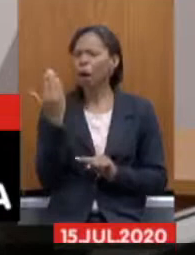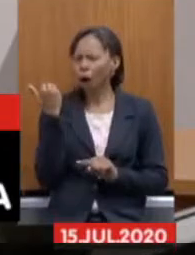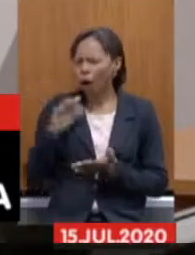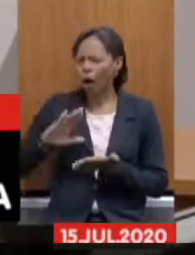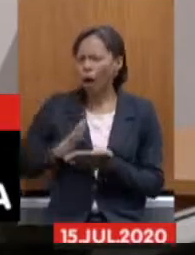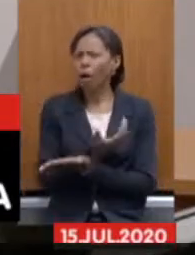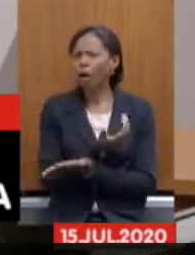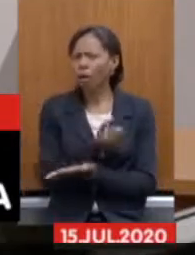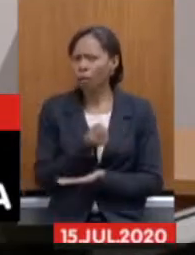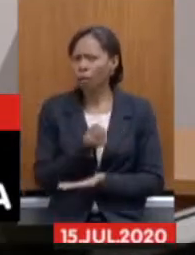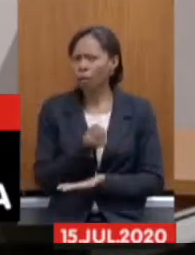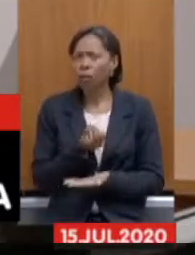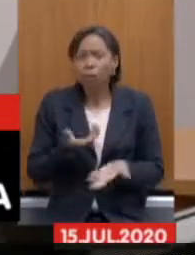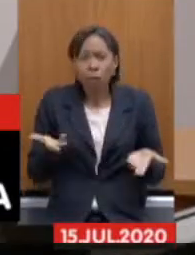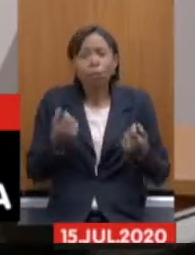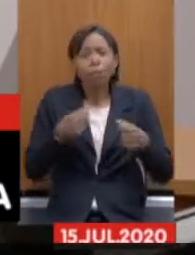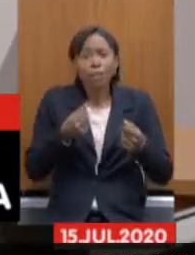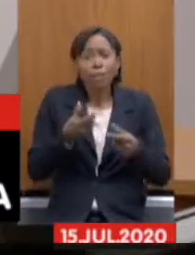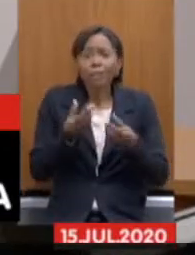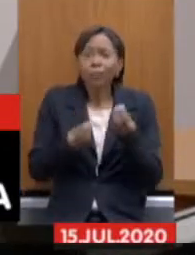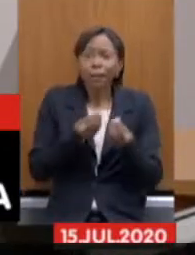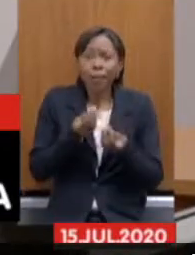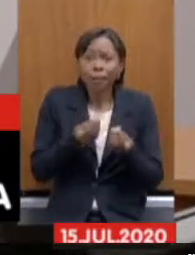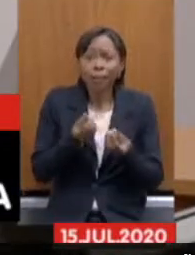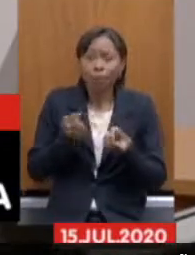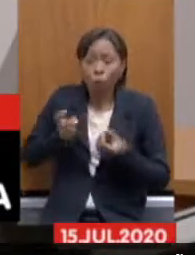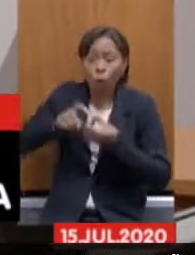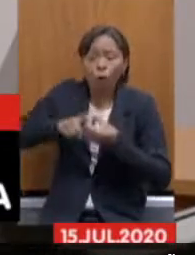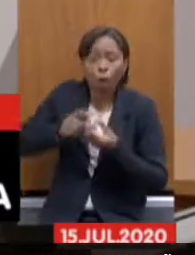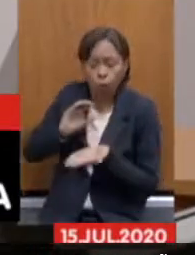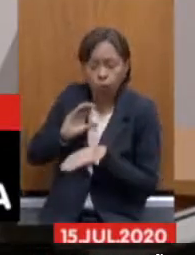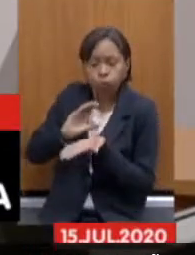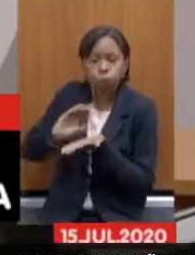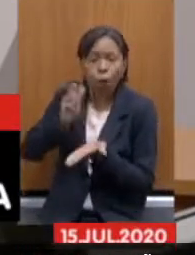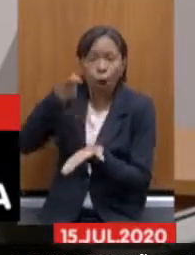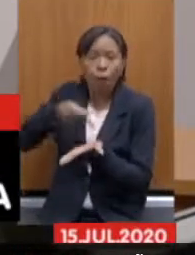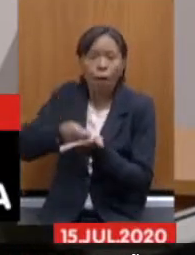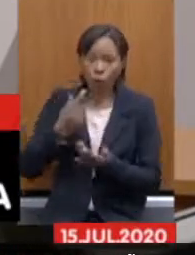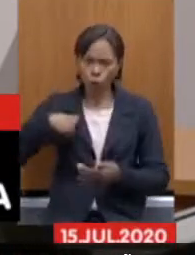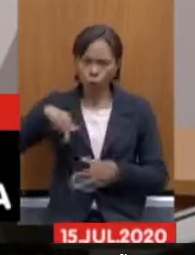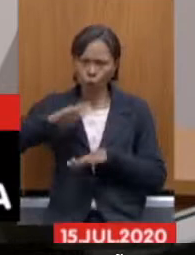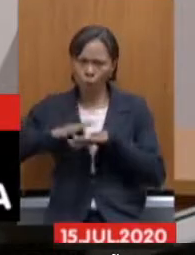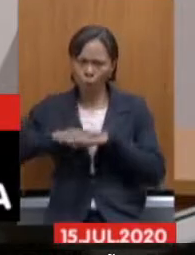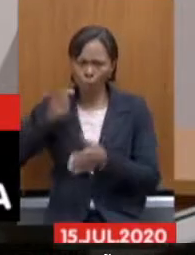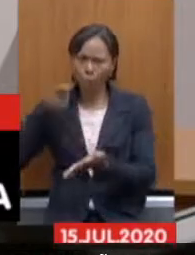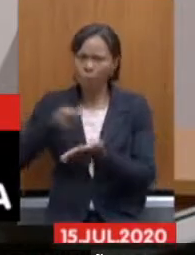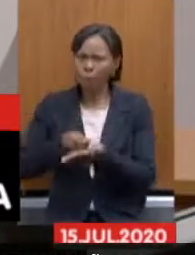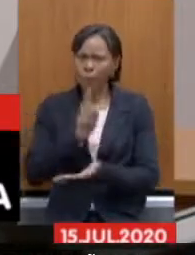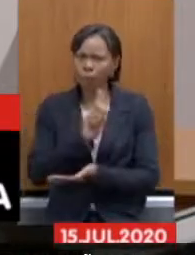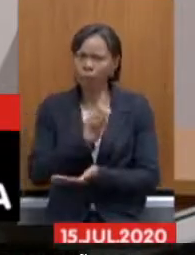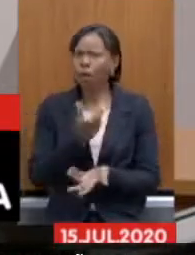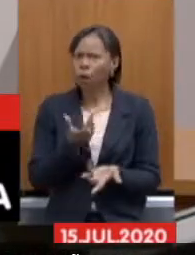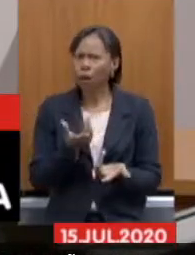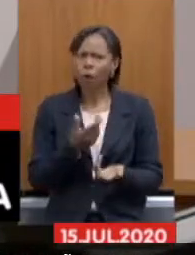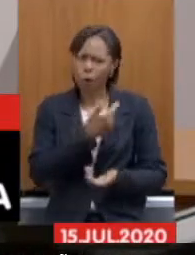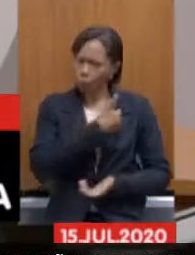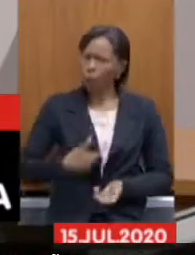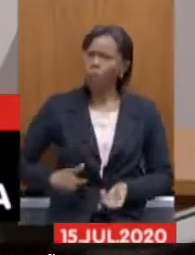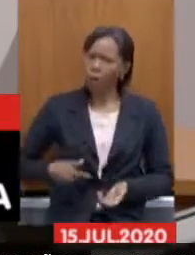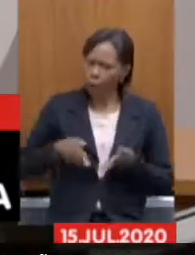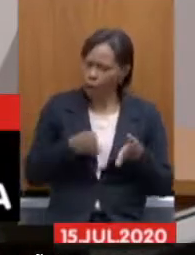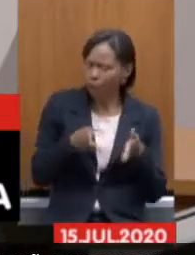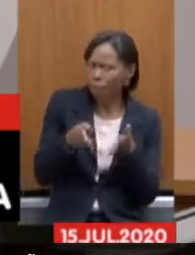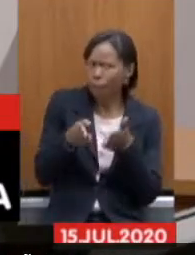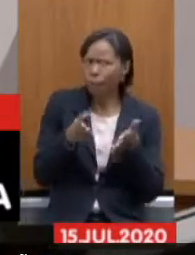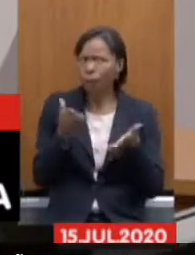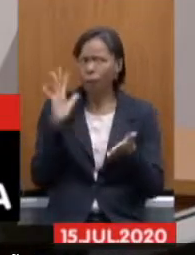condição também de restituir esse fundo não nós vamos pagar ele mais não tem que achar um caminho e tem caminho o estado é uma máquina